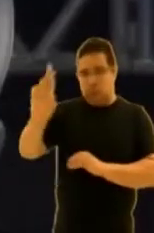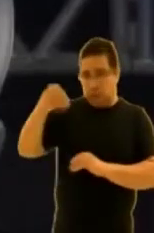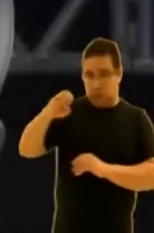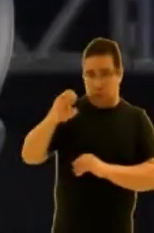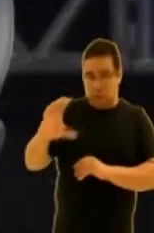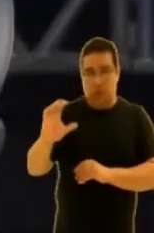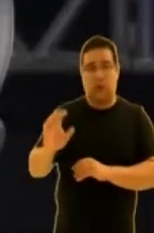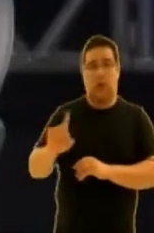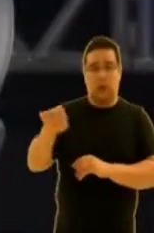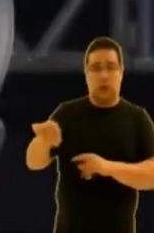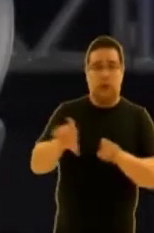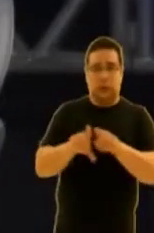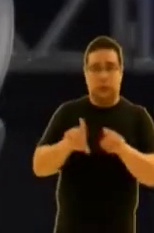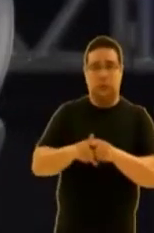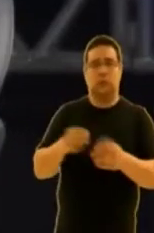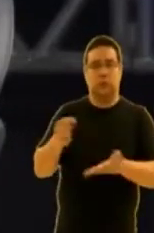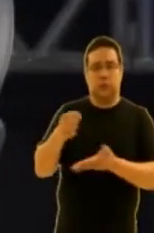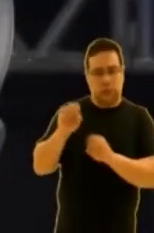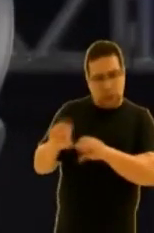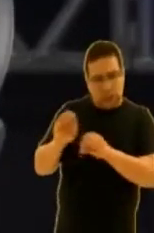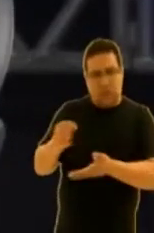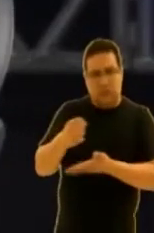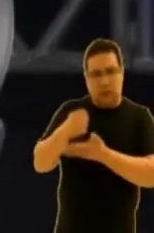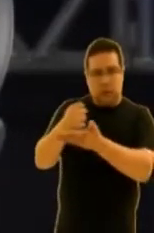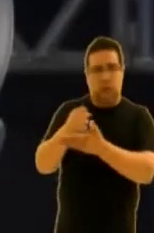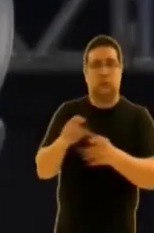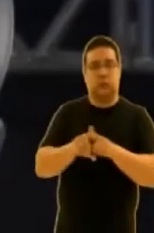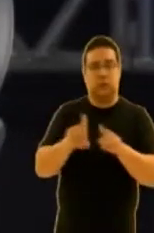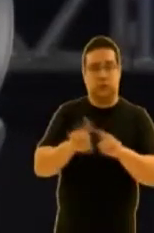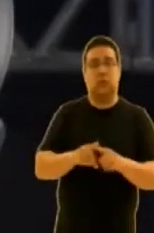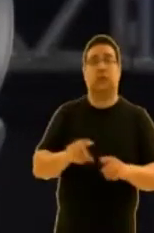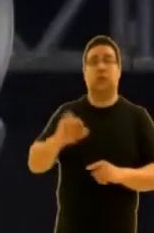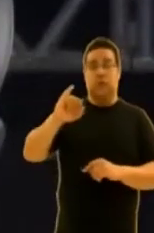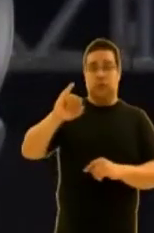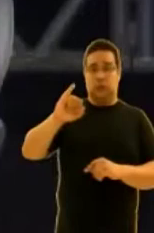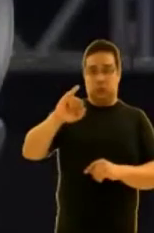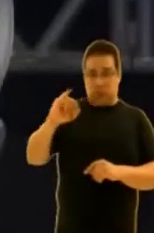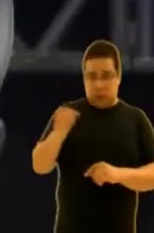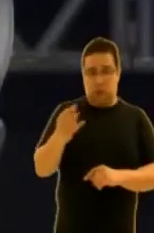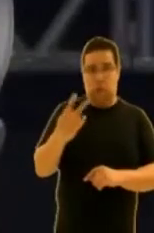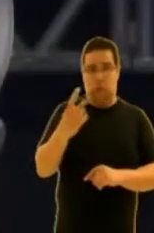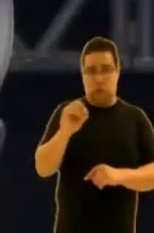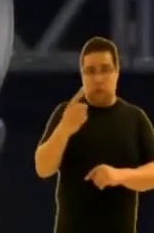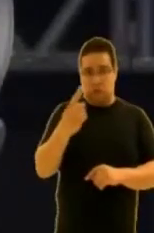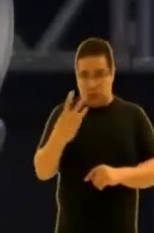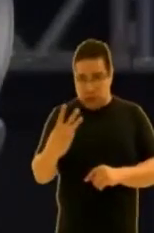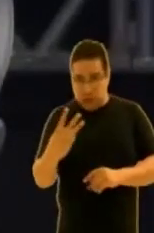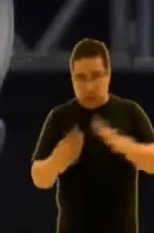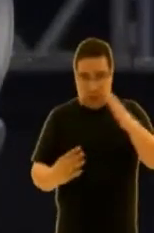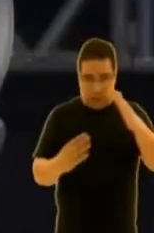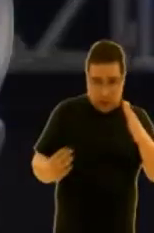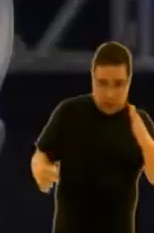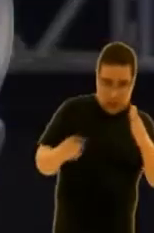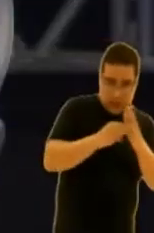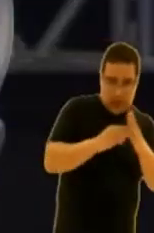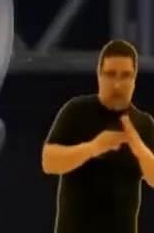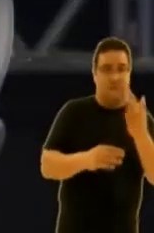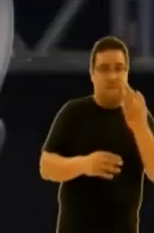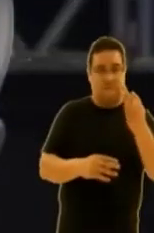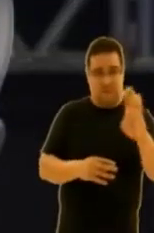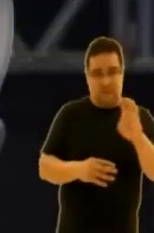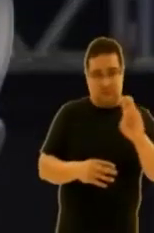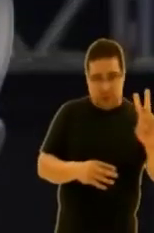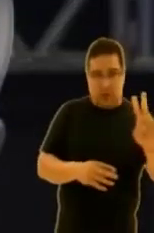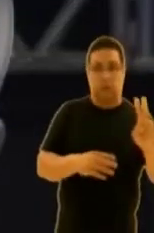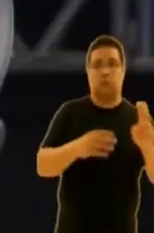políticas nacionais para a educação básica. De janeiro de 2013 a fevereiro de 2014, desempenhou o cargo de